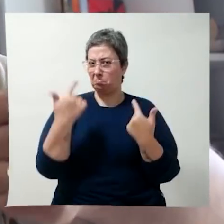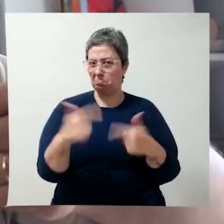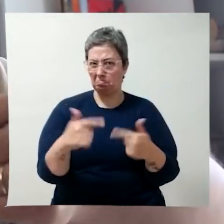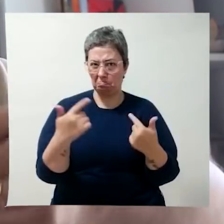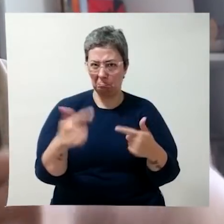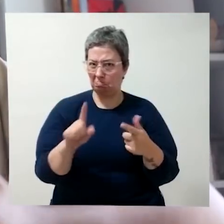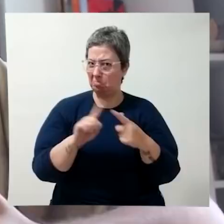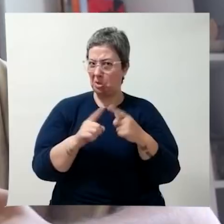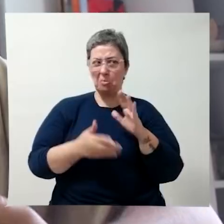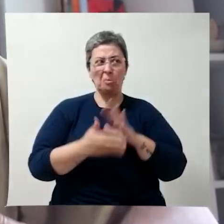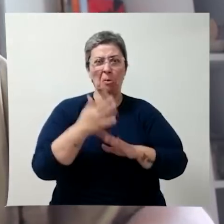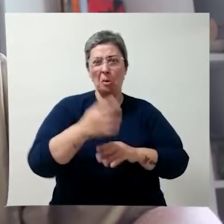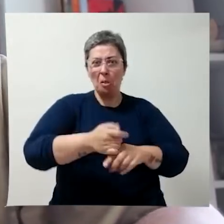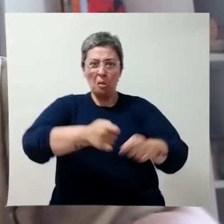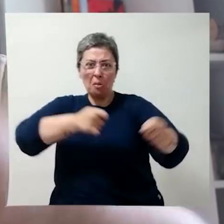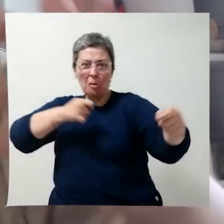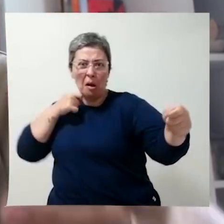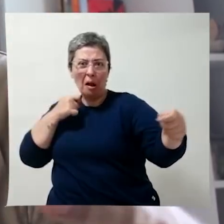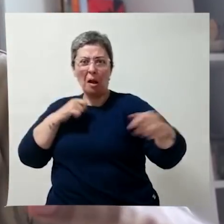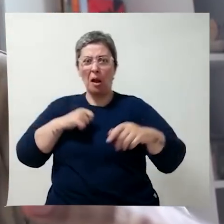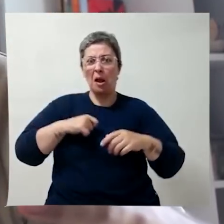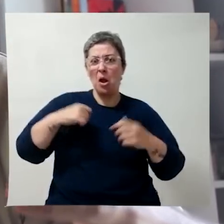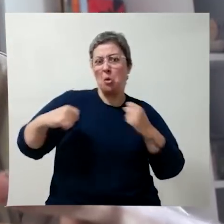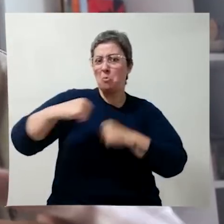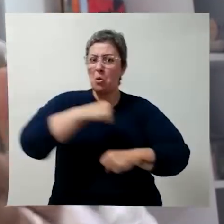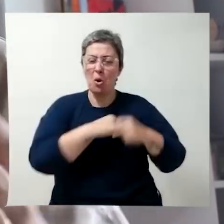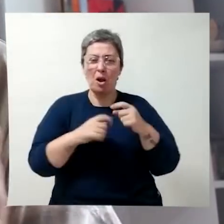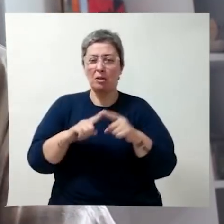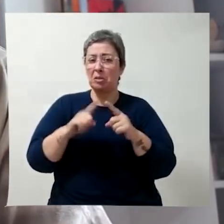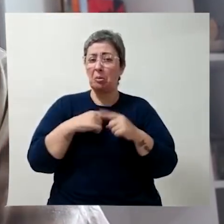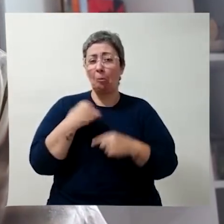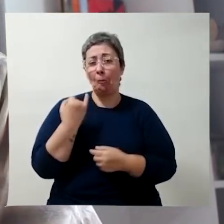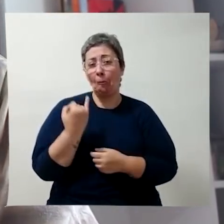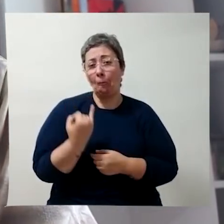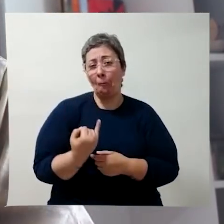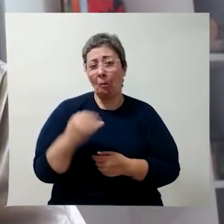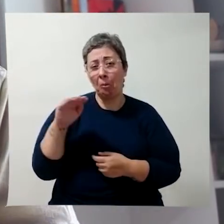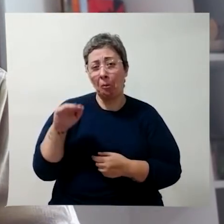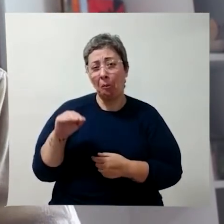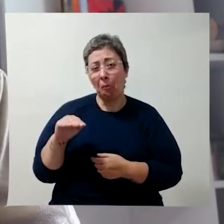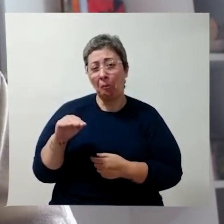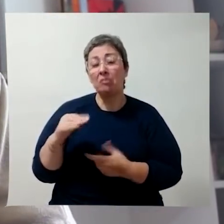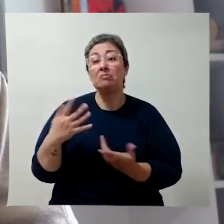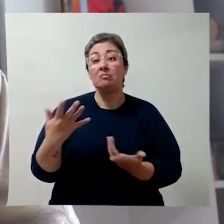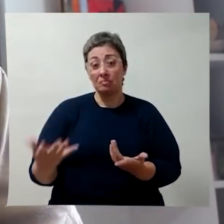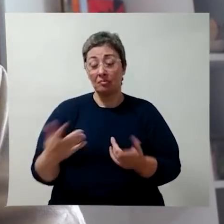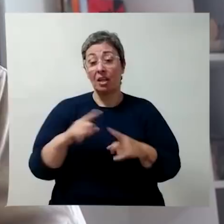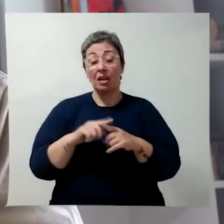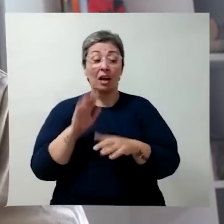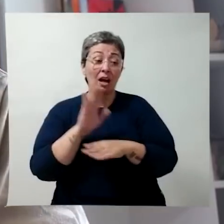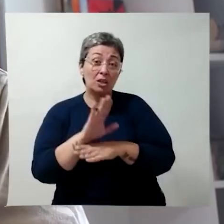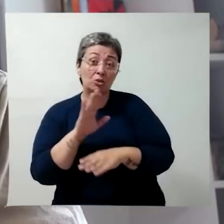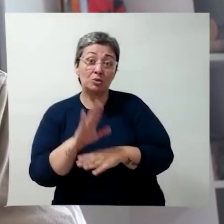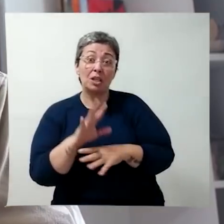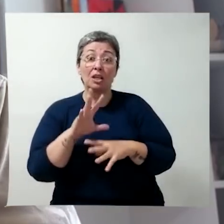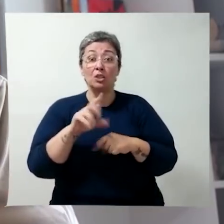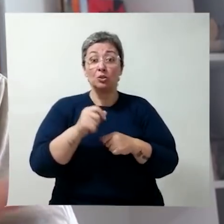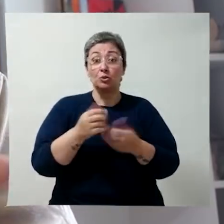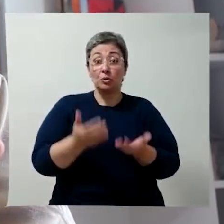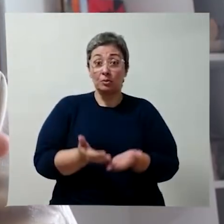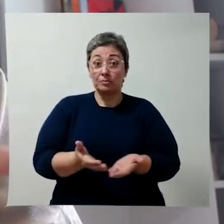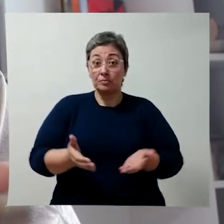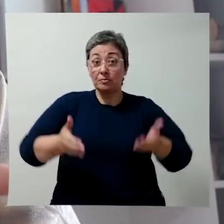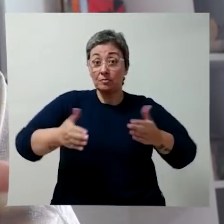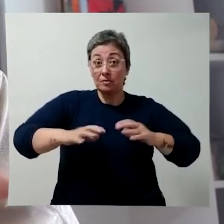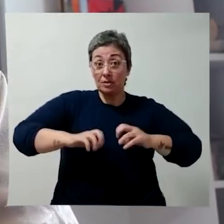grandes guerreiros, não saía para caçar, para lutar. Ele era franzino, pequenino. Ele ajudava o seu povo